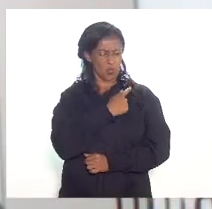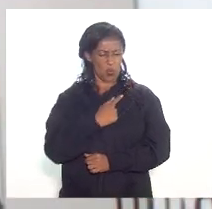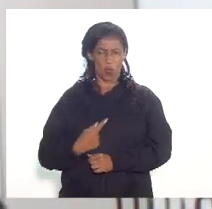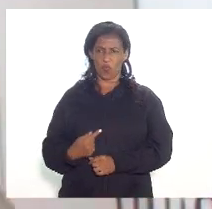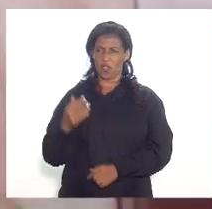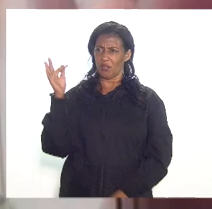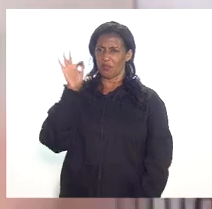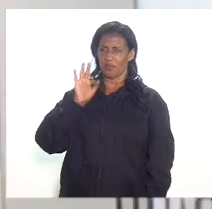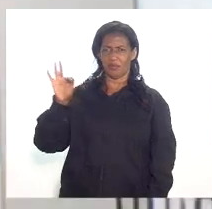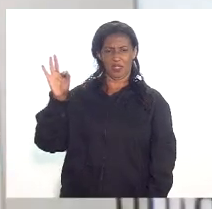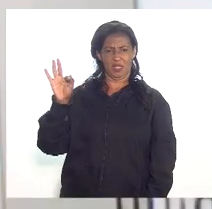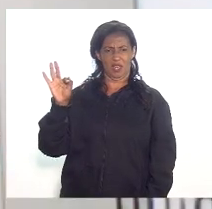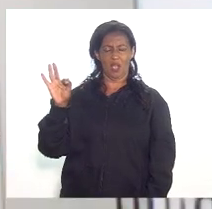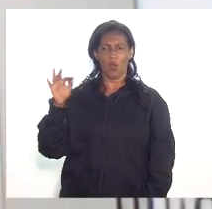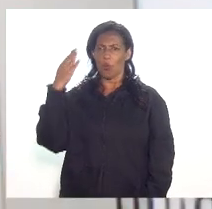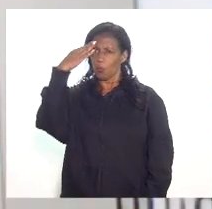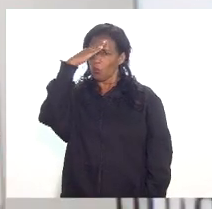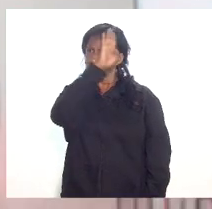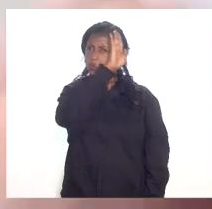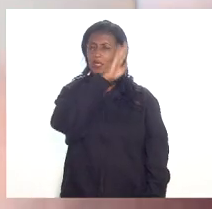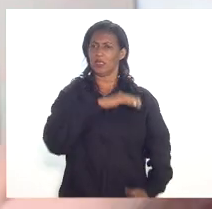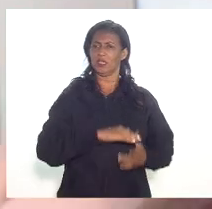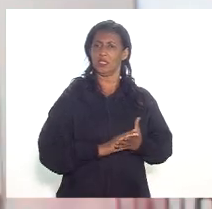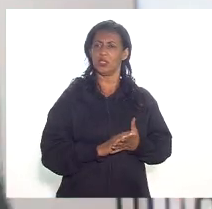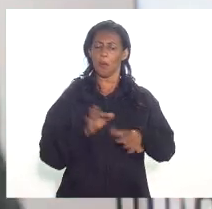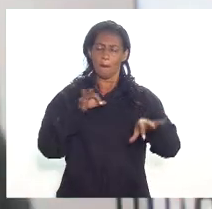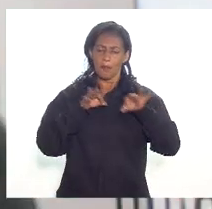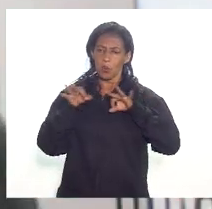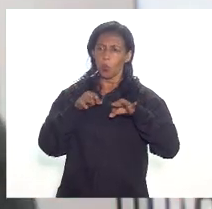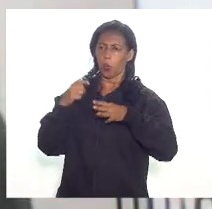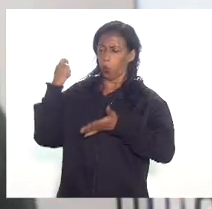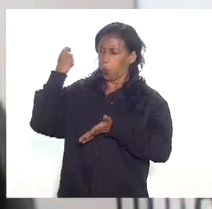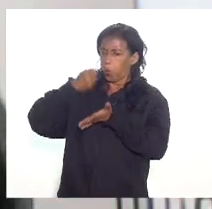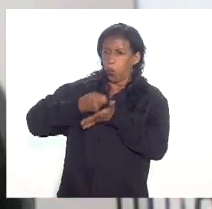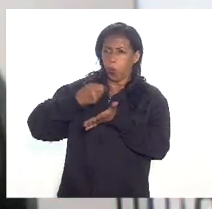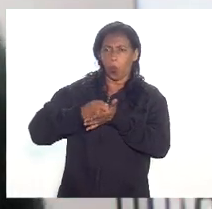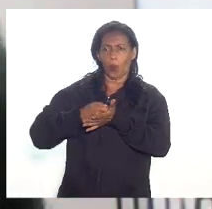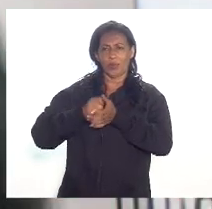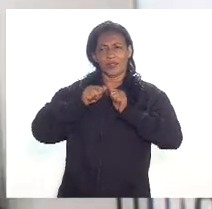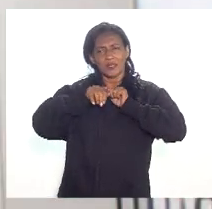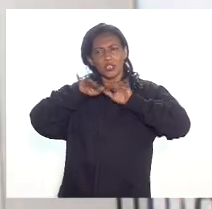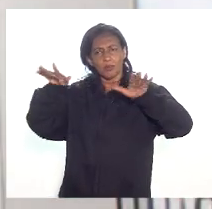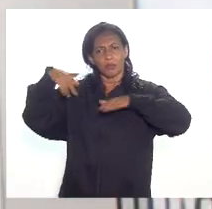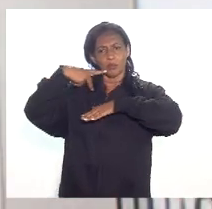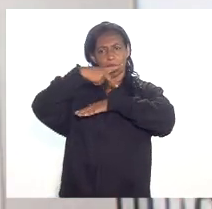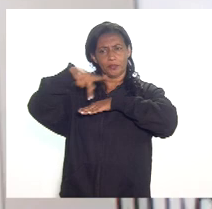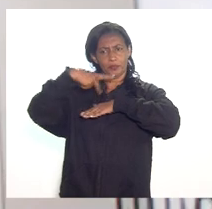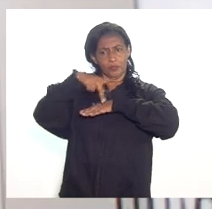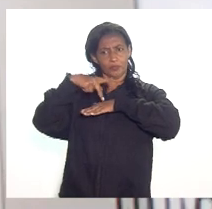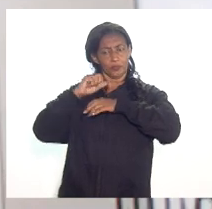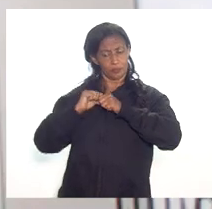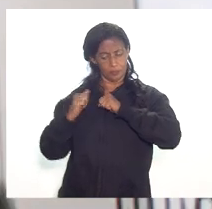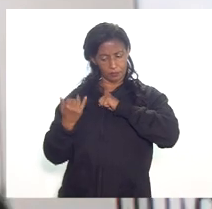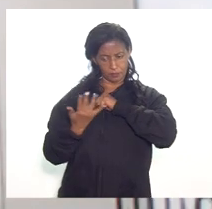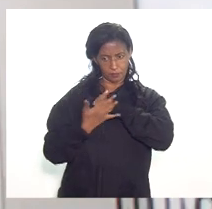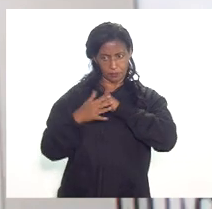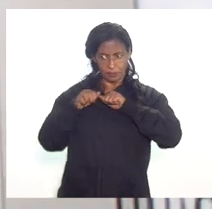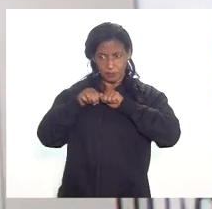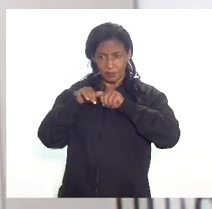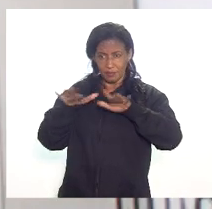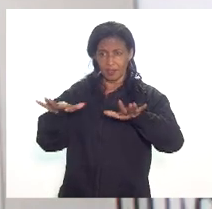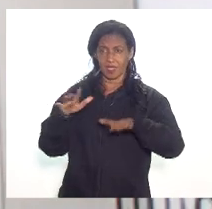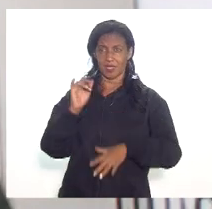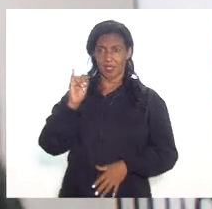é orientado pelo bolsonarismo por esse projeto autoritário que tomou conta do país a gente está numa pandemia se o governo